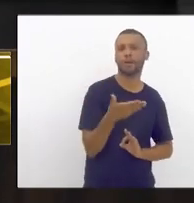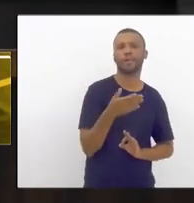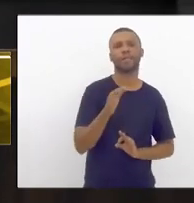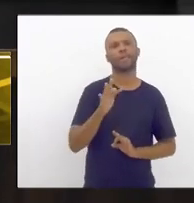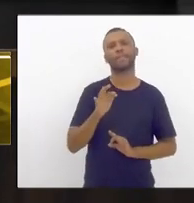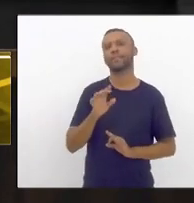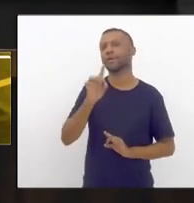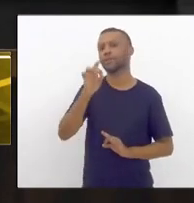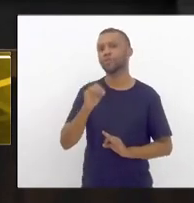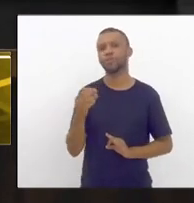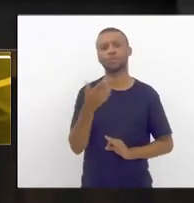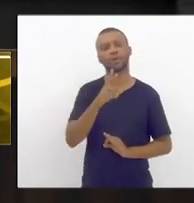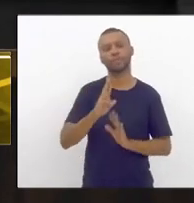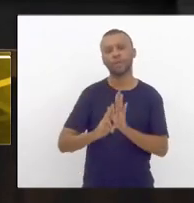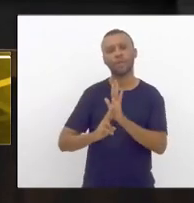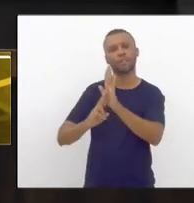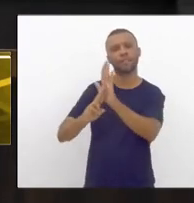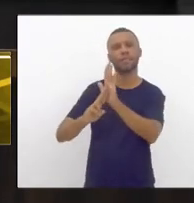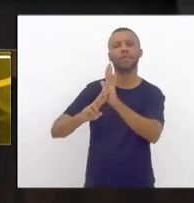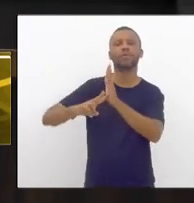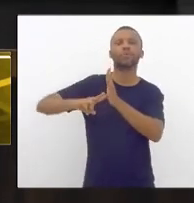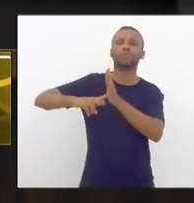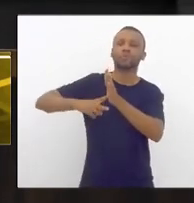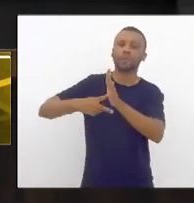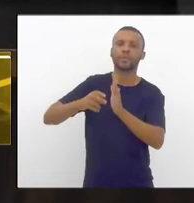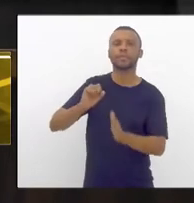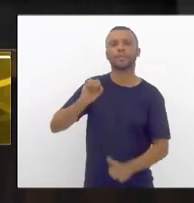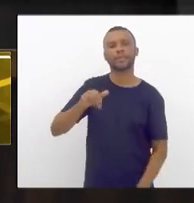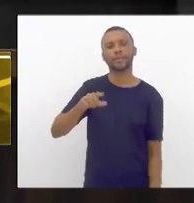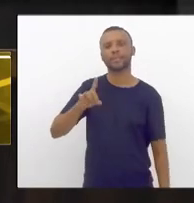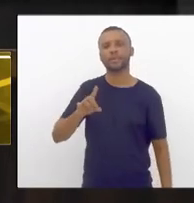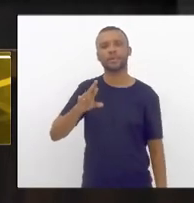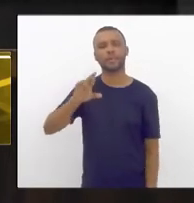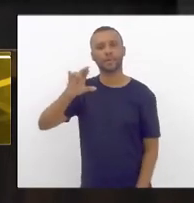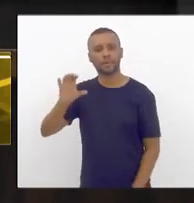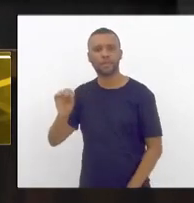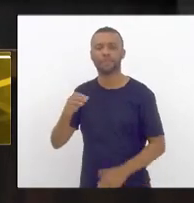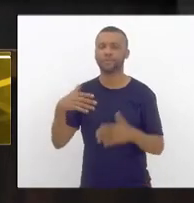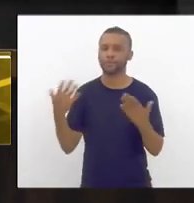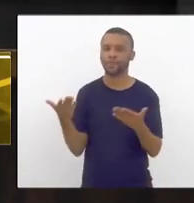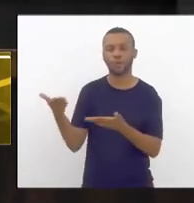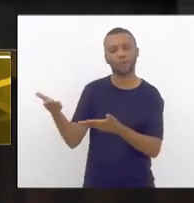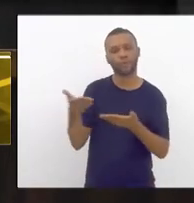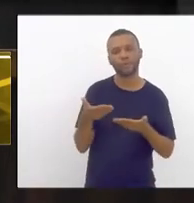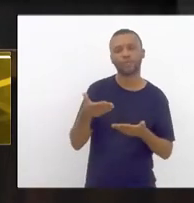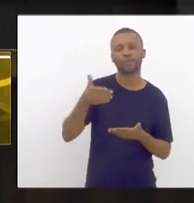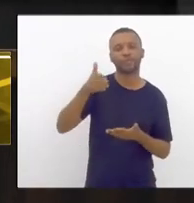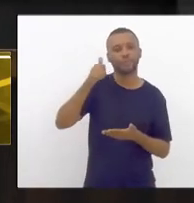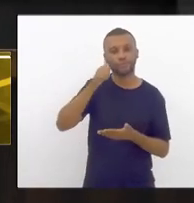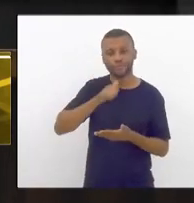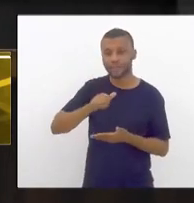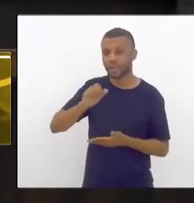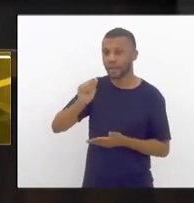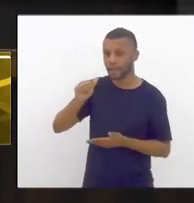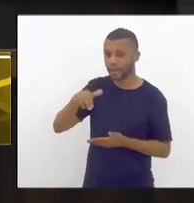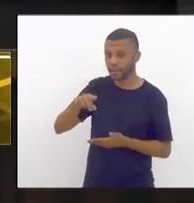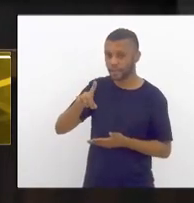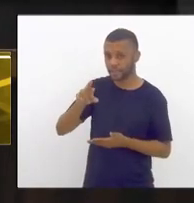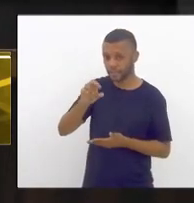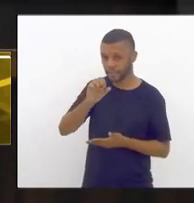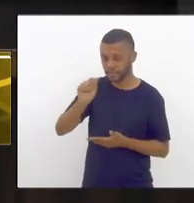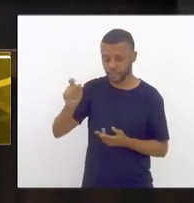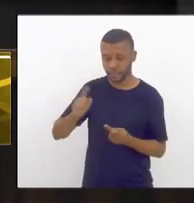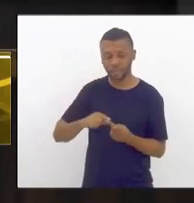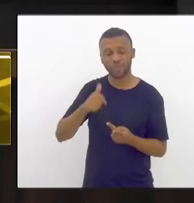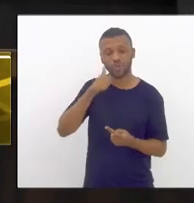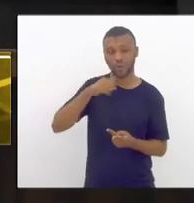Fernando blueer a frente do sindi Rio assim sendo convido a senhora Andressa e sua filha Valentina para estar